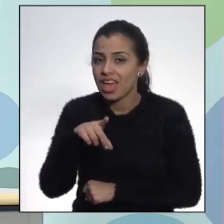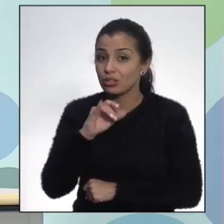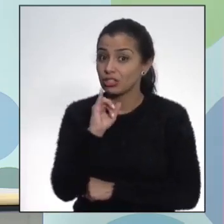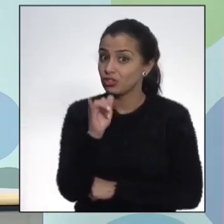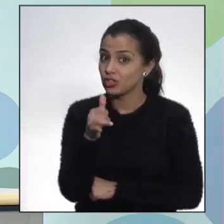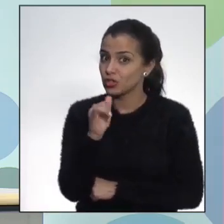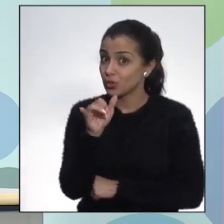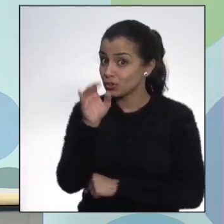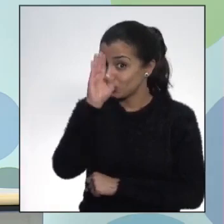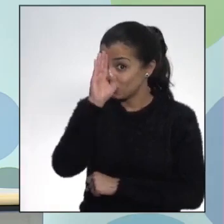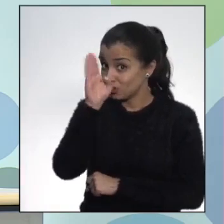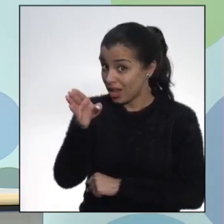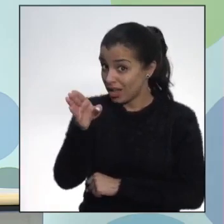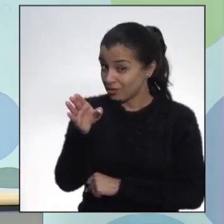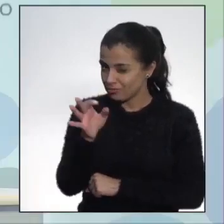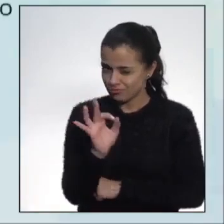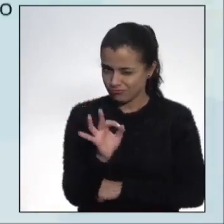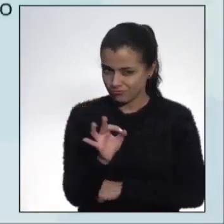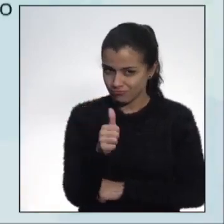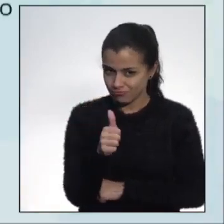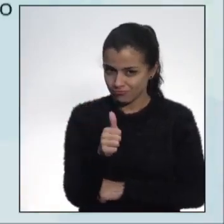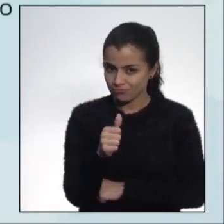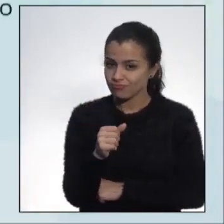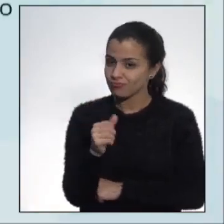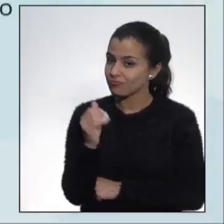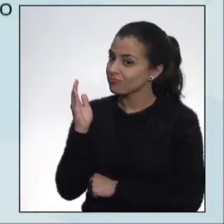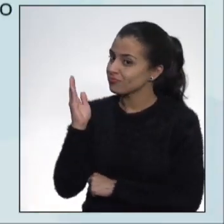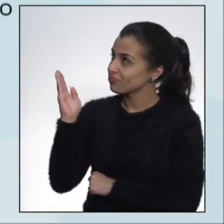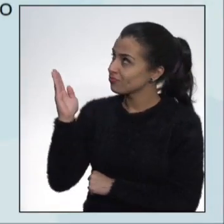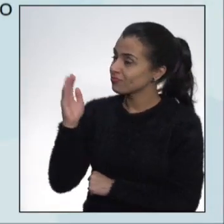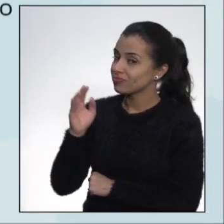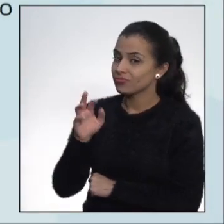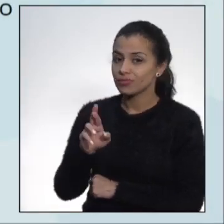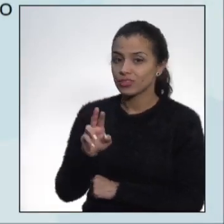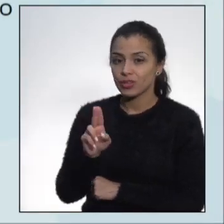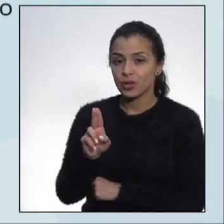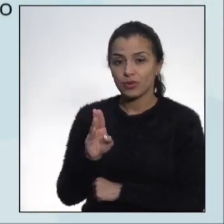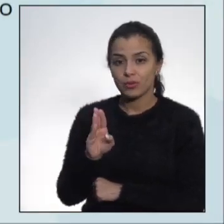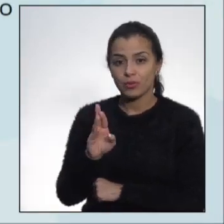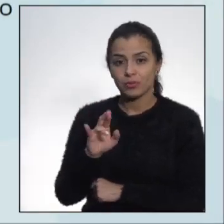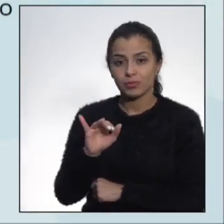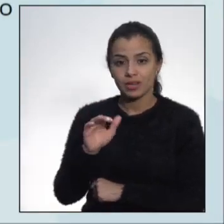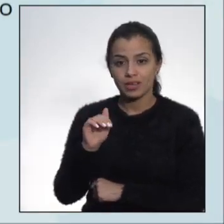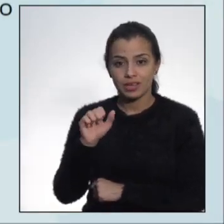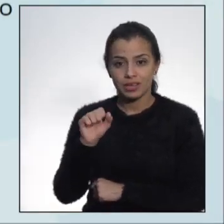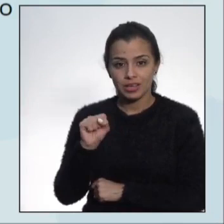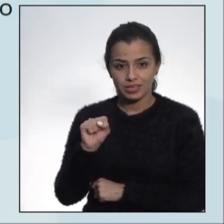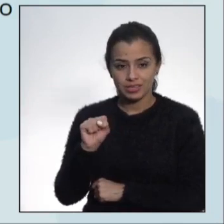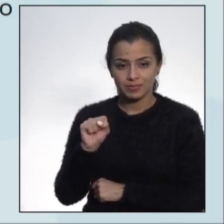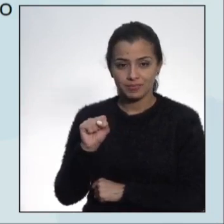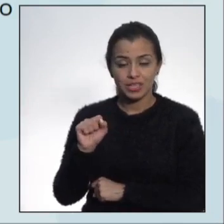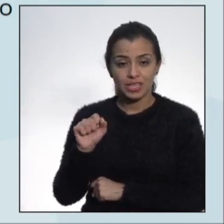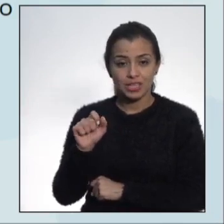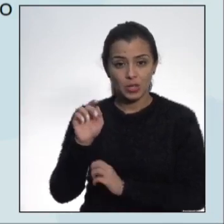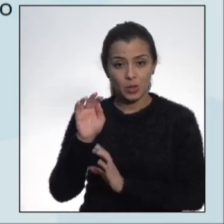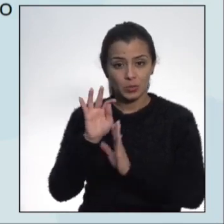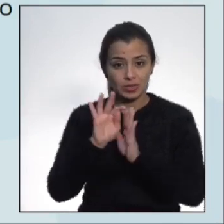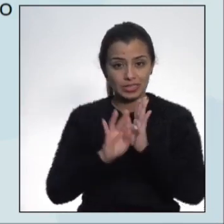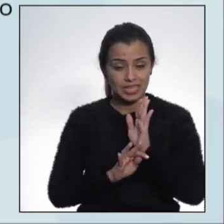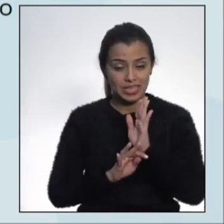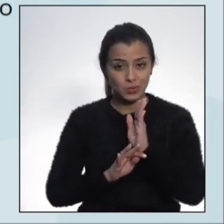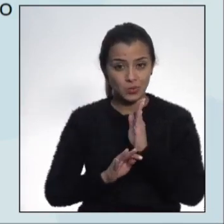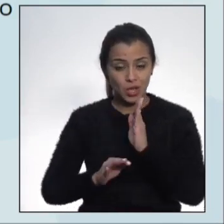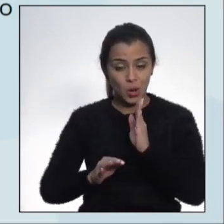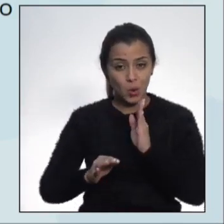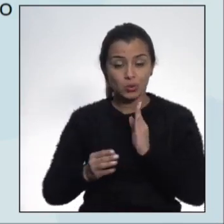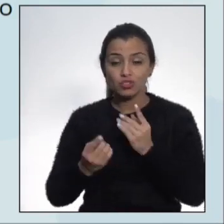né? Fechando isso, os trechos em destaque são as rubricas. Observe que o texto está estruturado como um diálogo.